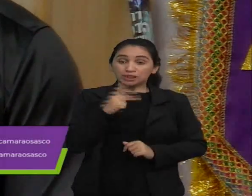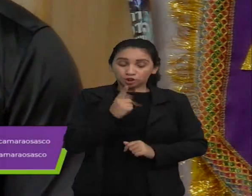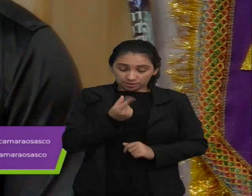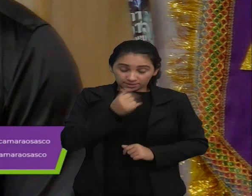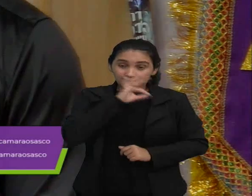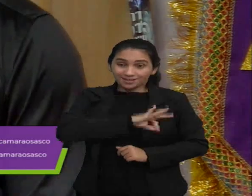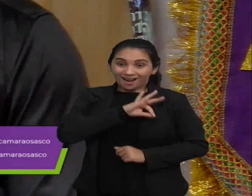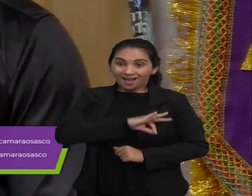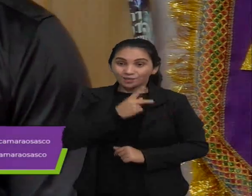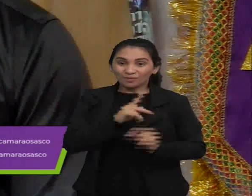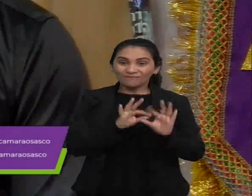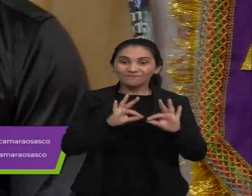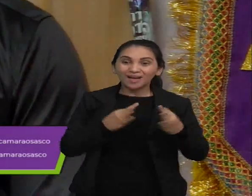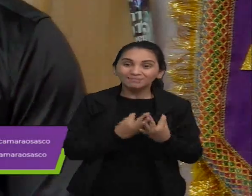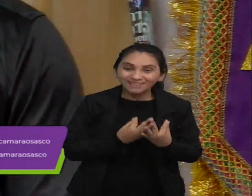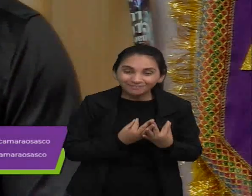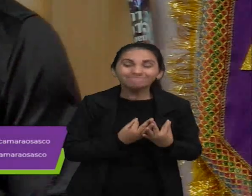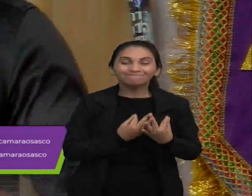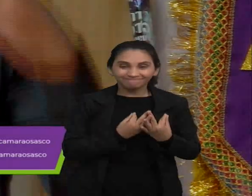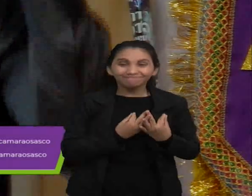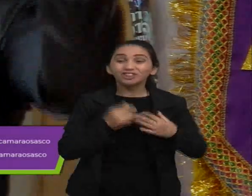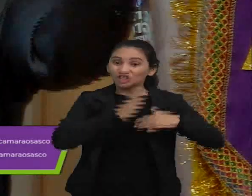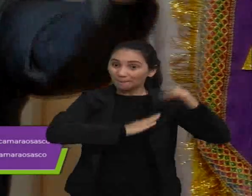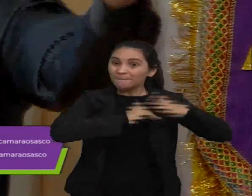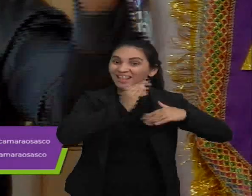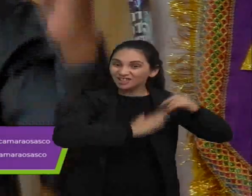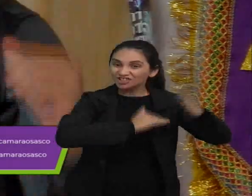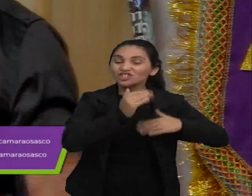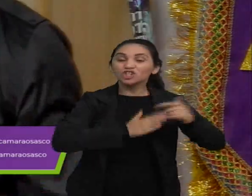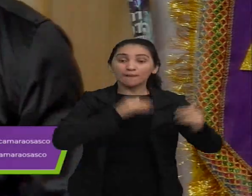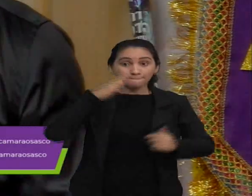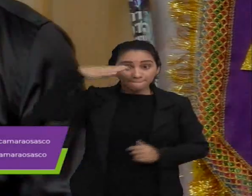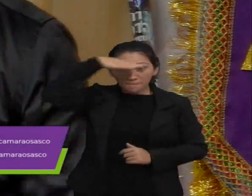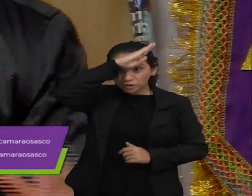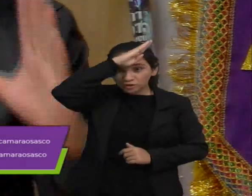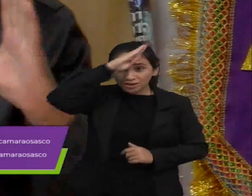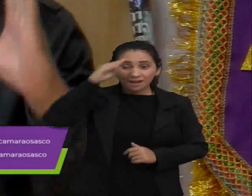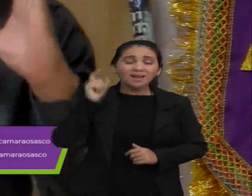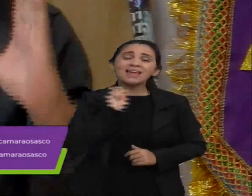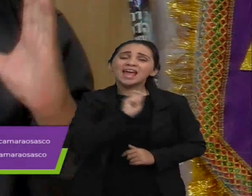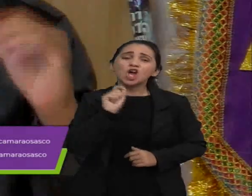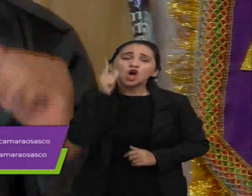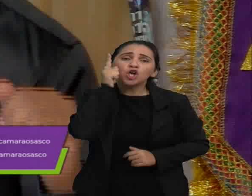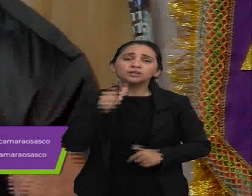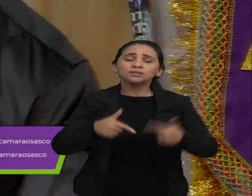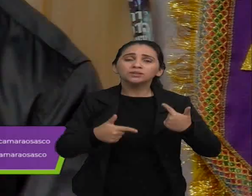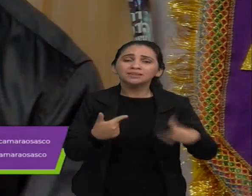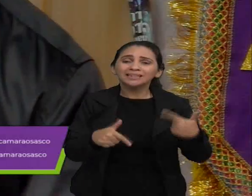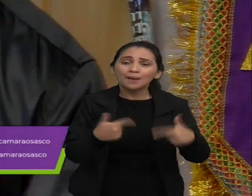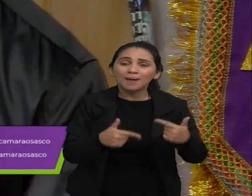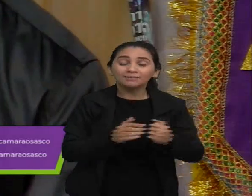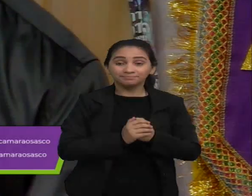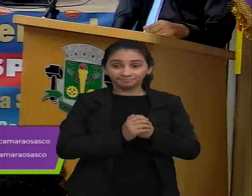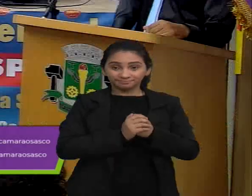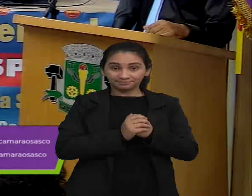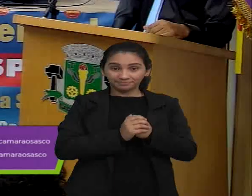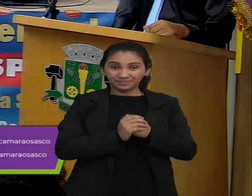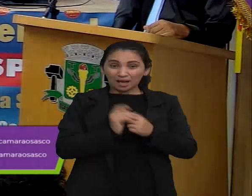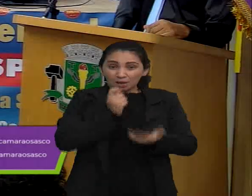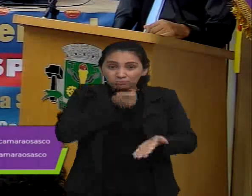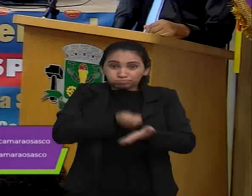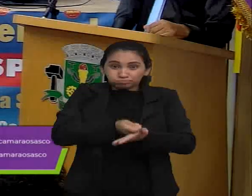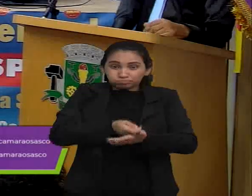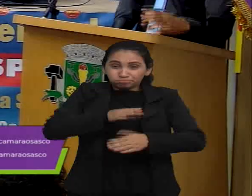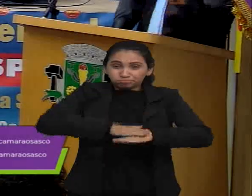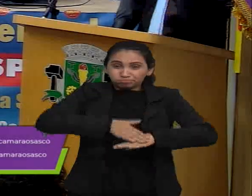dinheiro e a gente teve isso na prática tempo do Bolsonaro quem conseguiu ter um emprego gastou muito mais